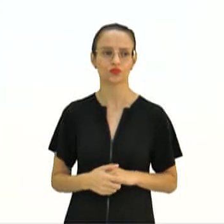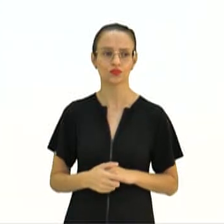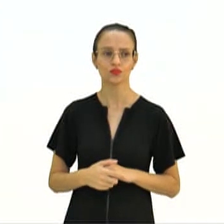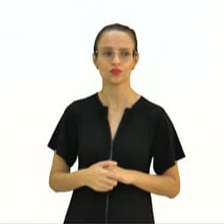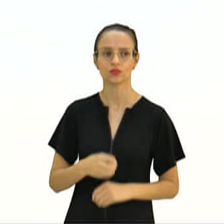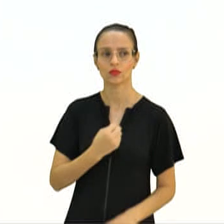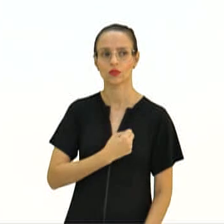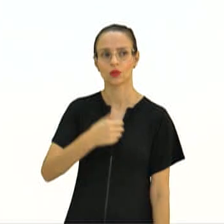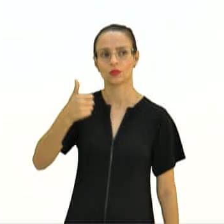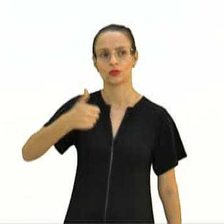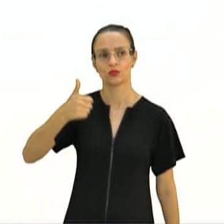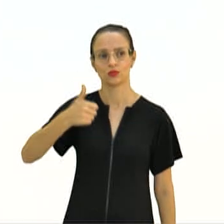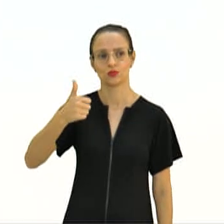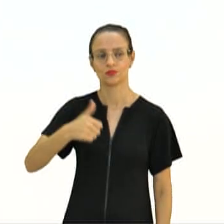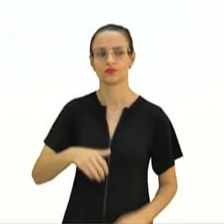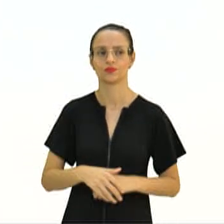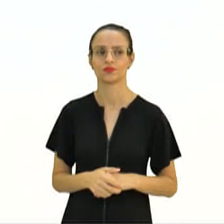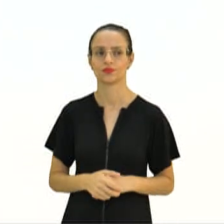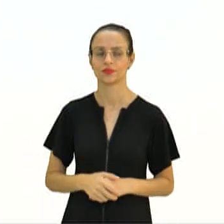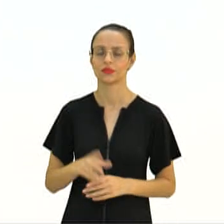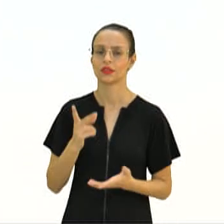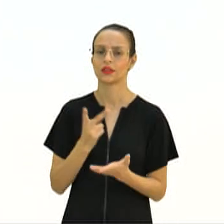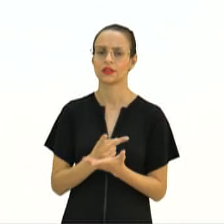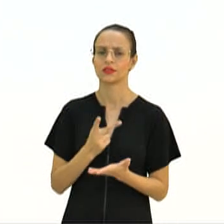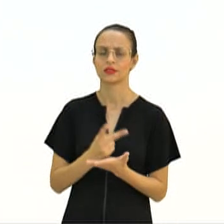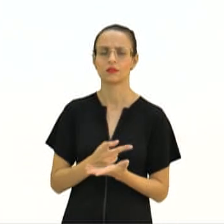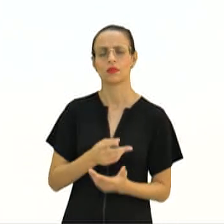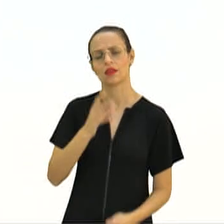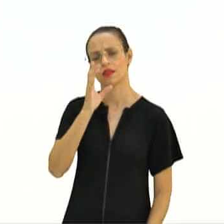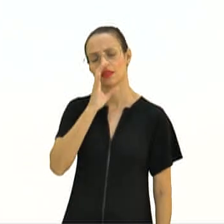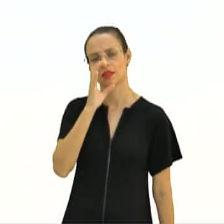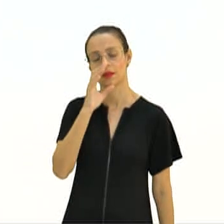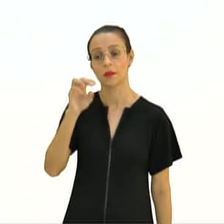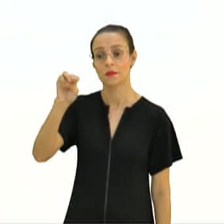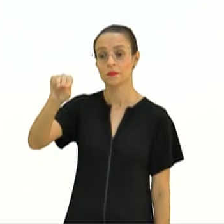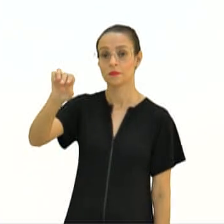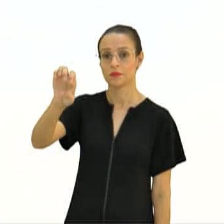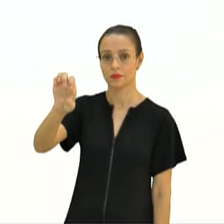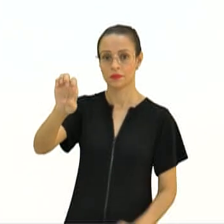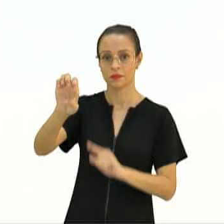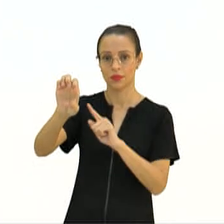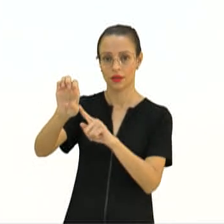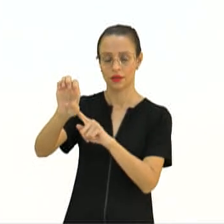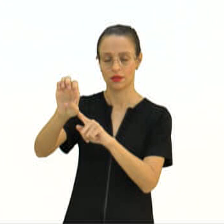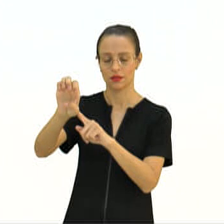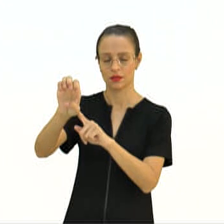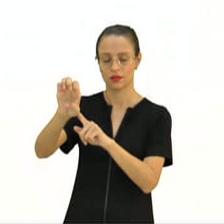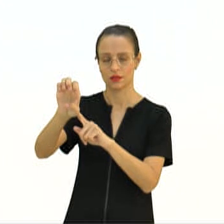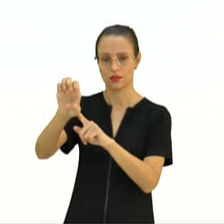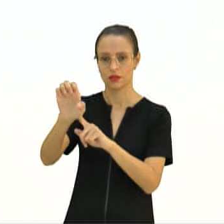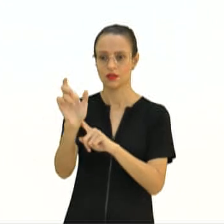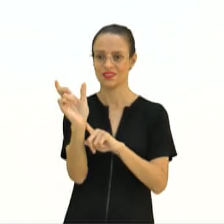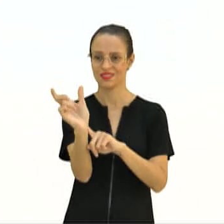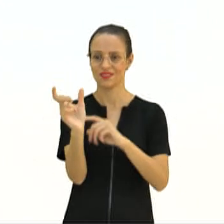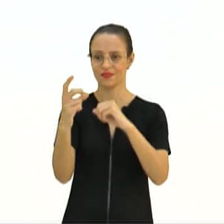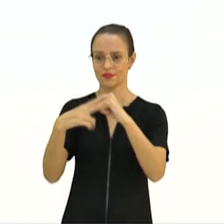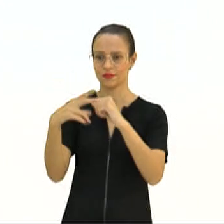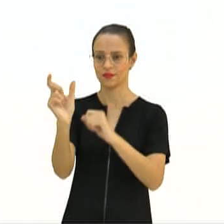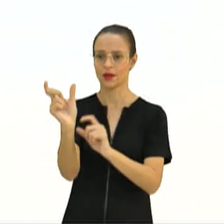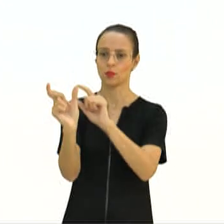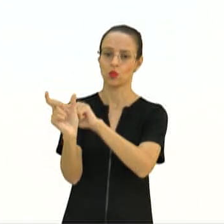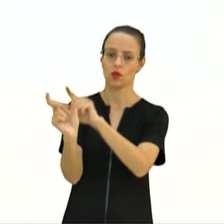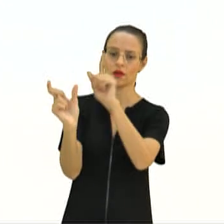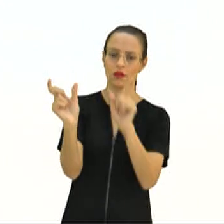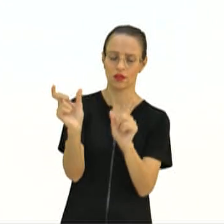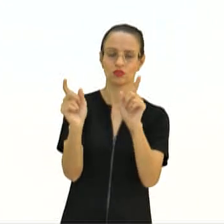enunciado 1, nós temos sempre me encantaram. O me está antes do verbo encantar e depois